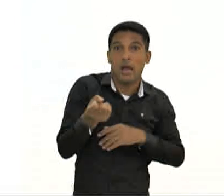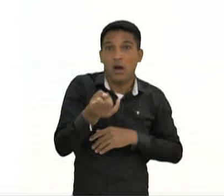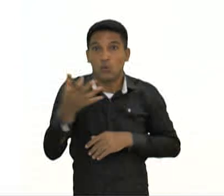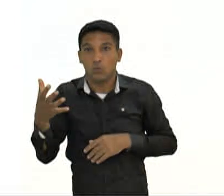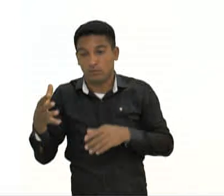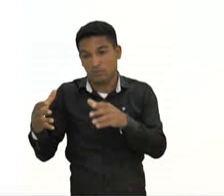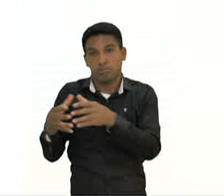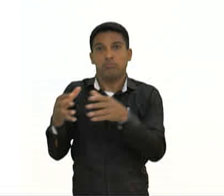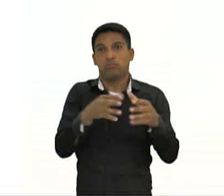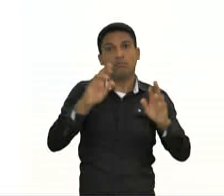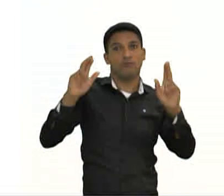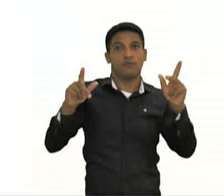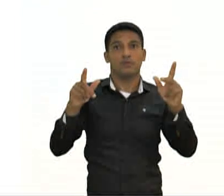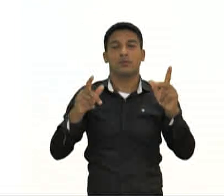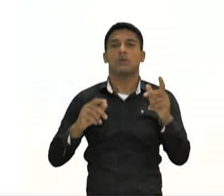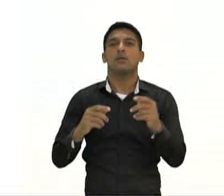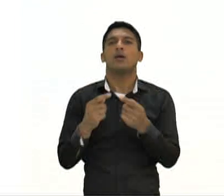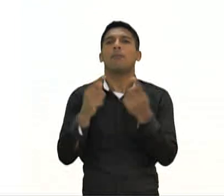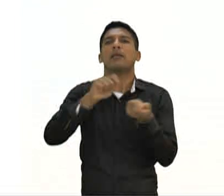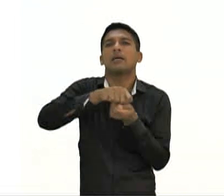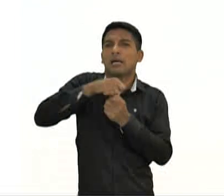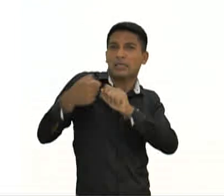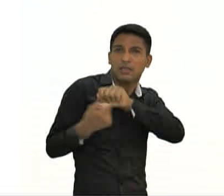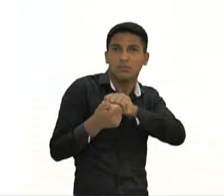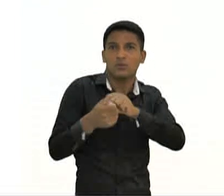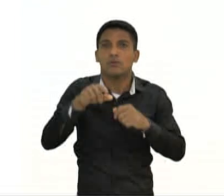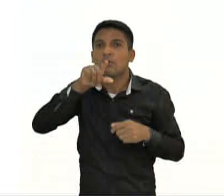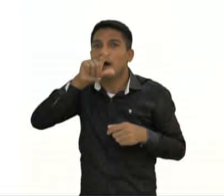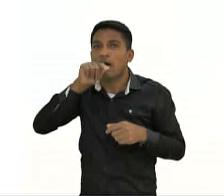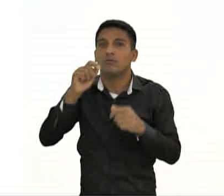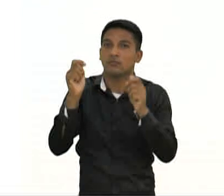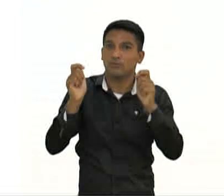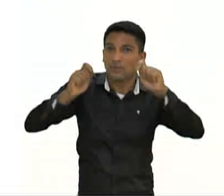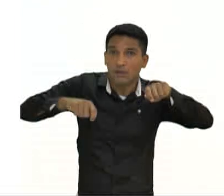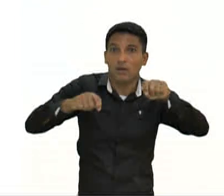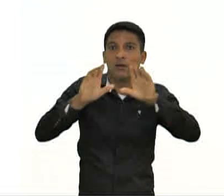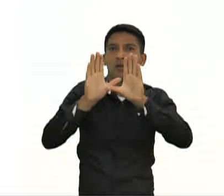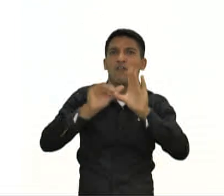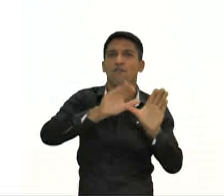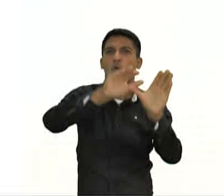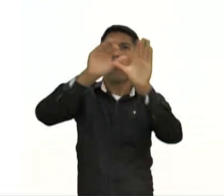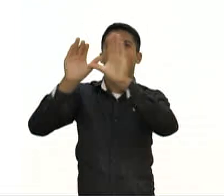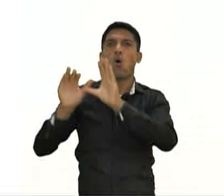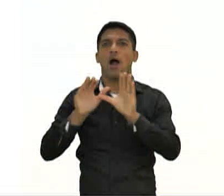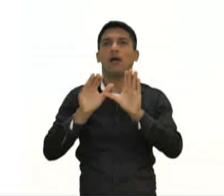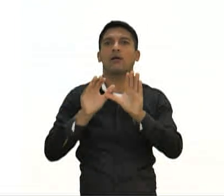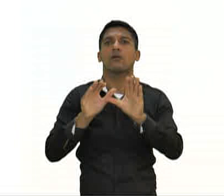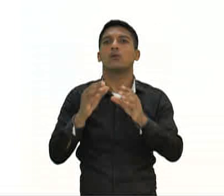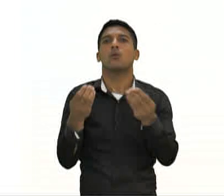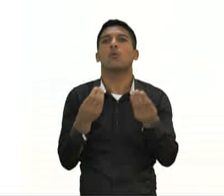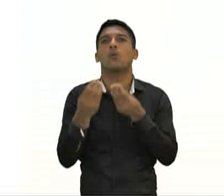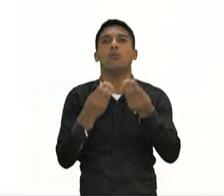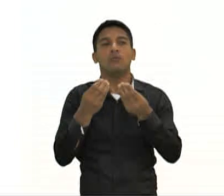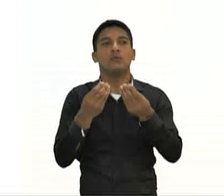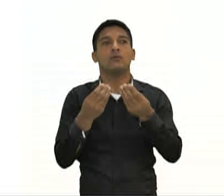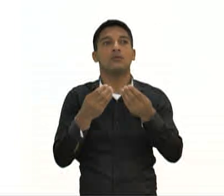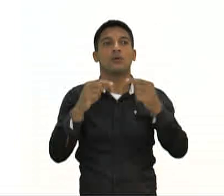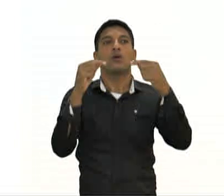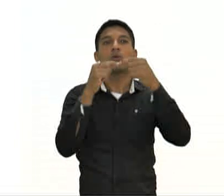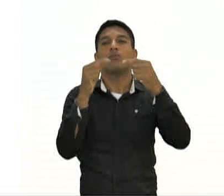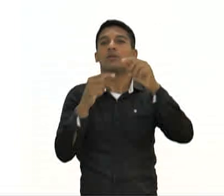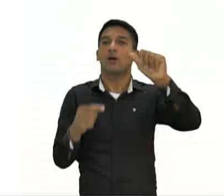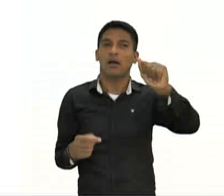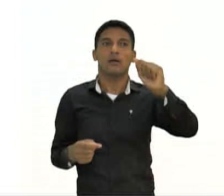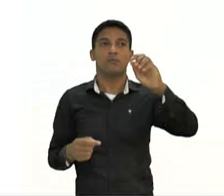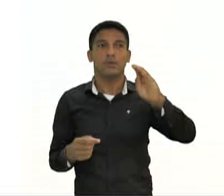bico; alternativa B, penas; alternativa C, viviparidade; e alternativa D, ossos pneumáticos.